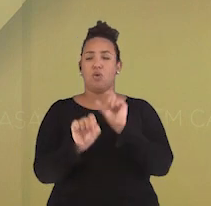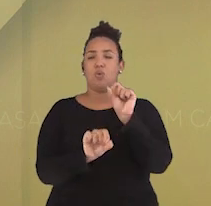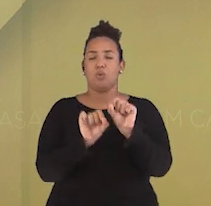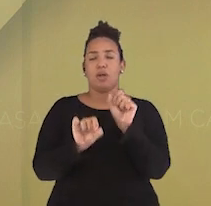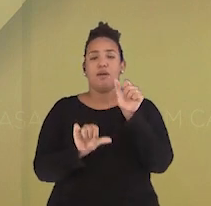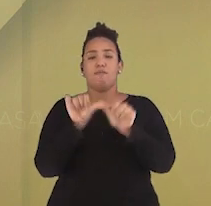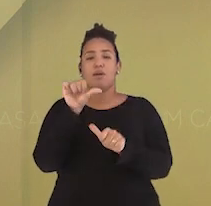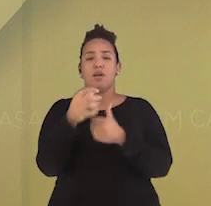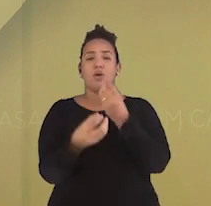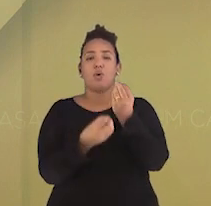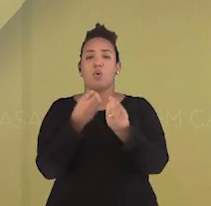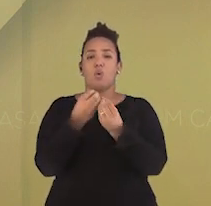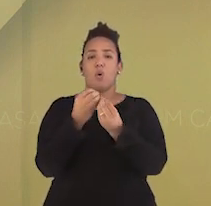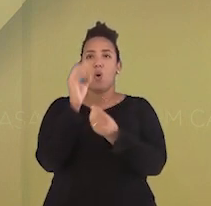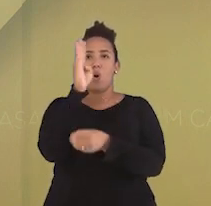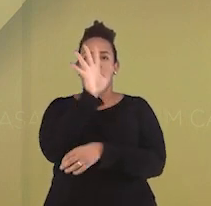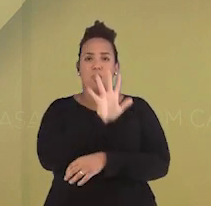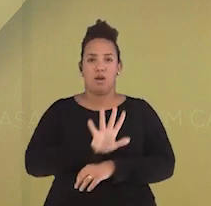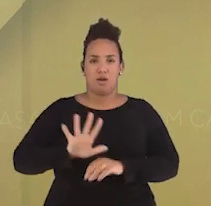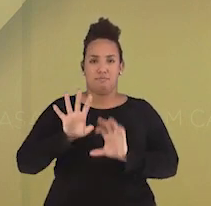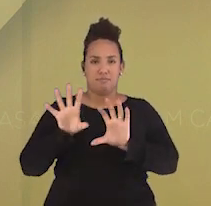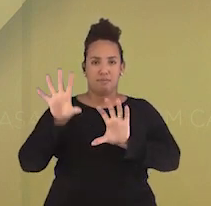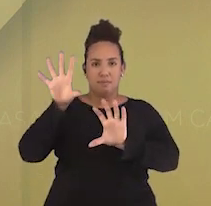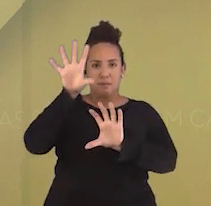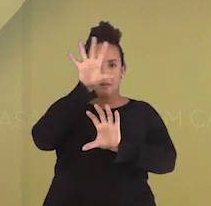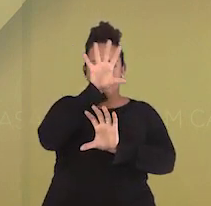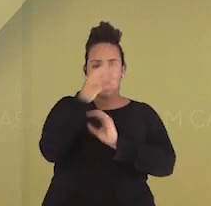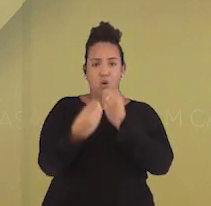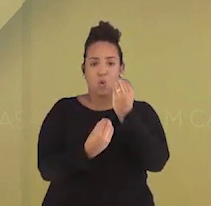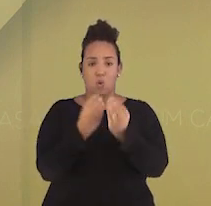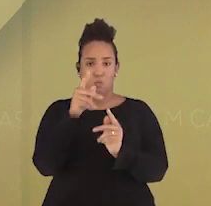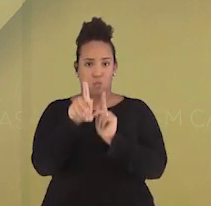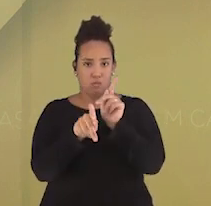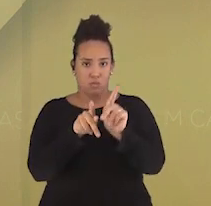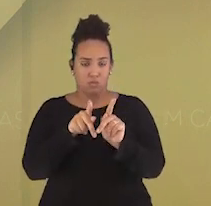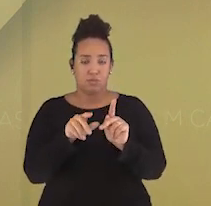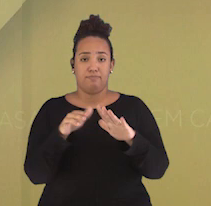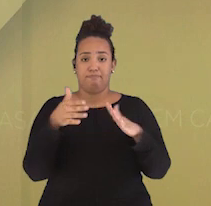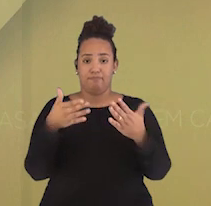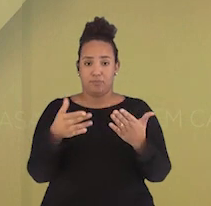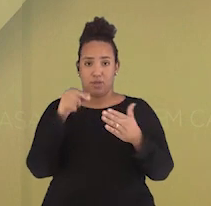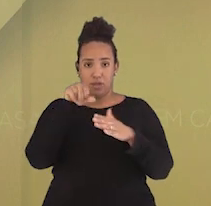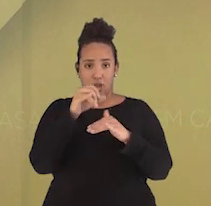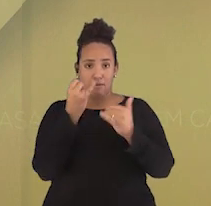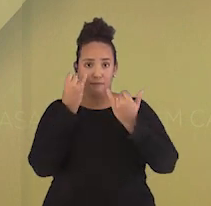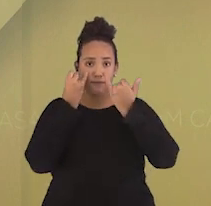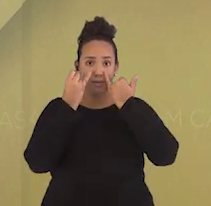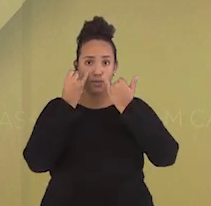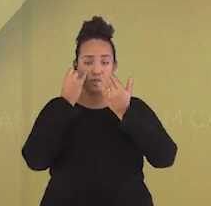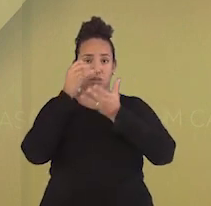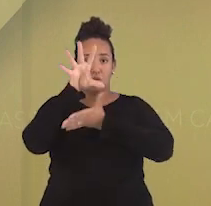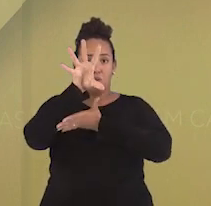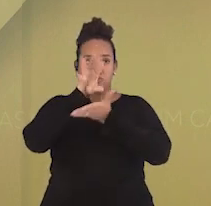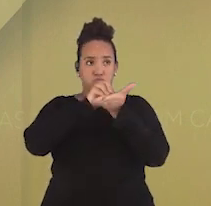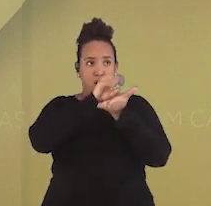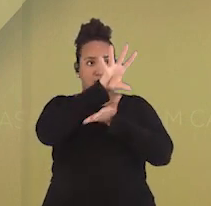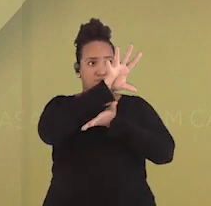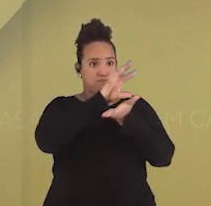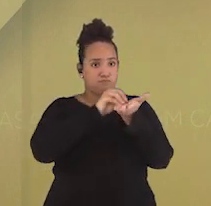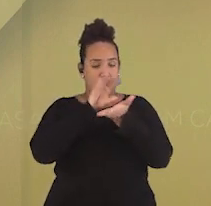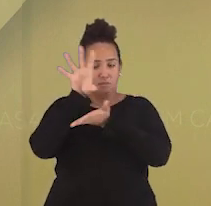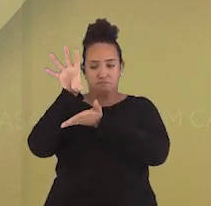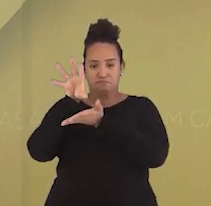território. Esses dados são captados e disponibilizados pelos censos demográficos